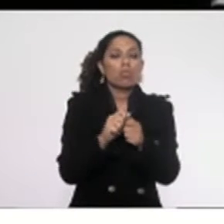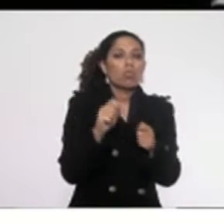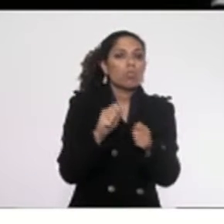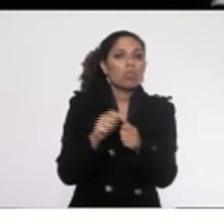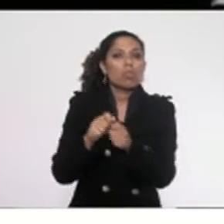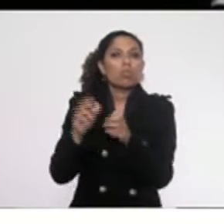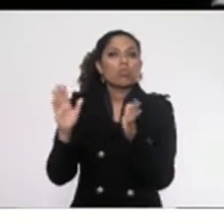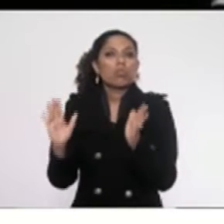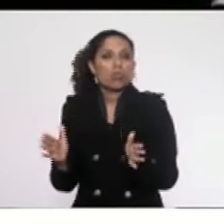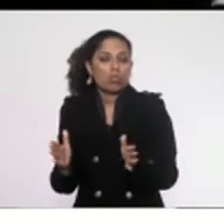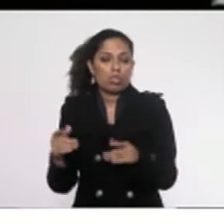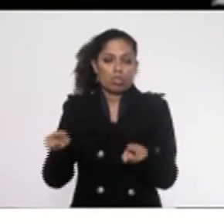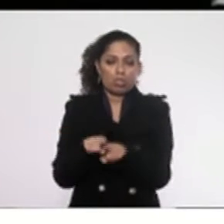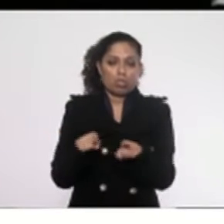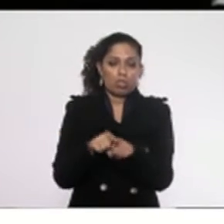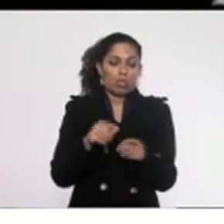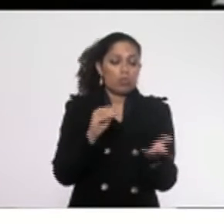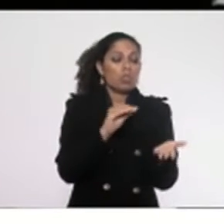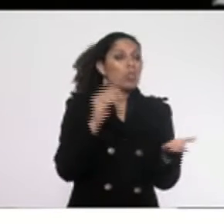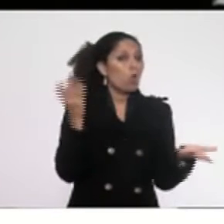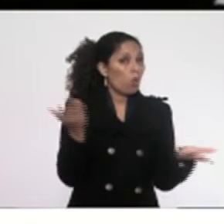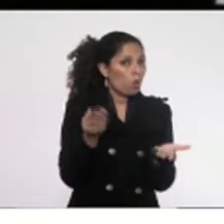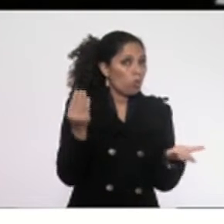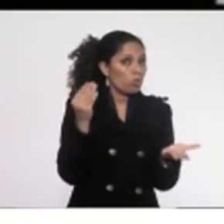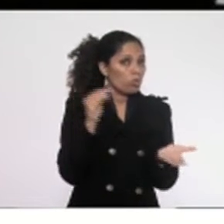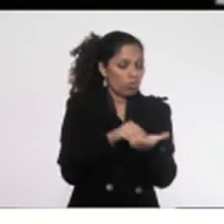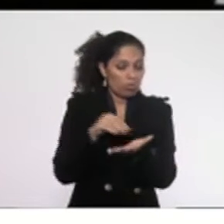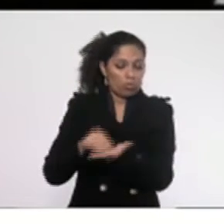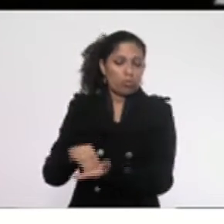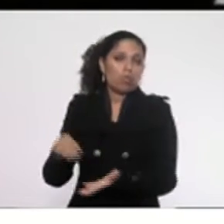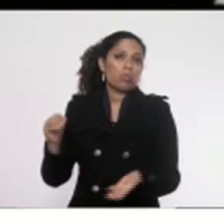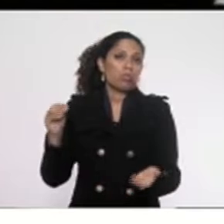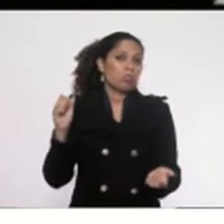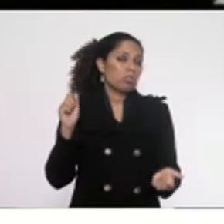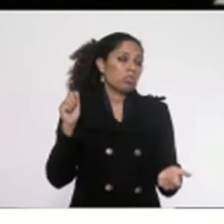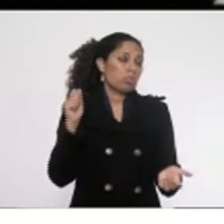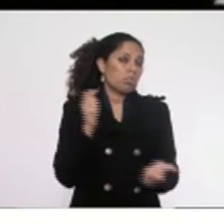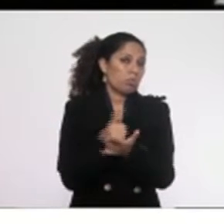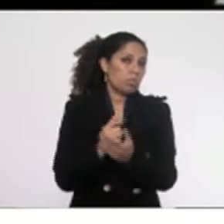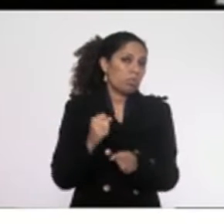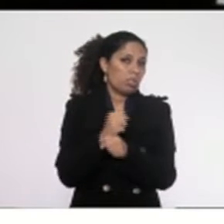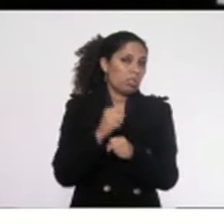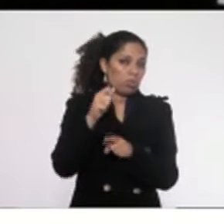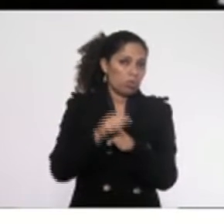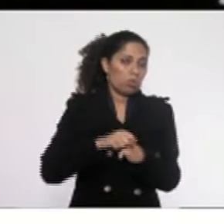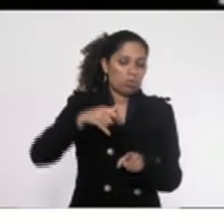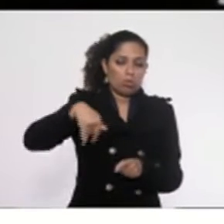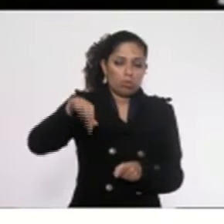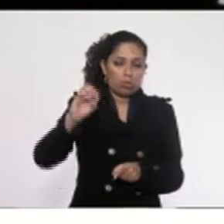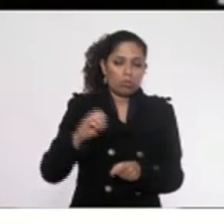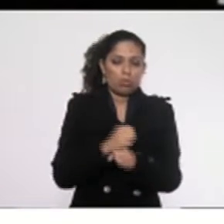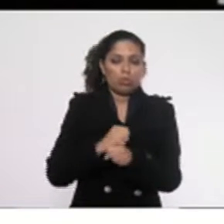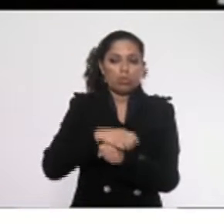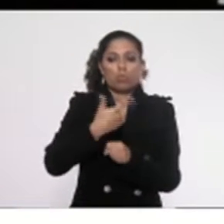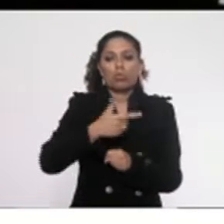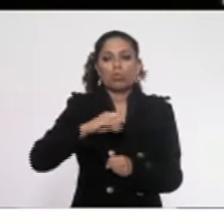e considerarmos um saldo atualizado em maio de 2019,